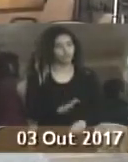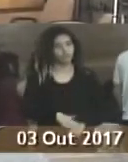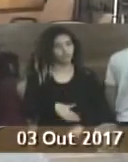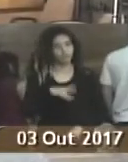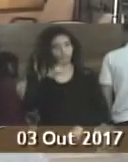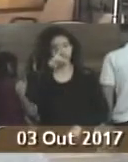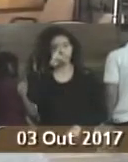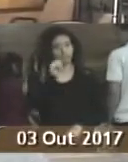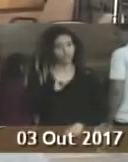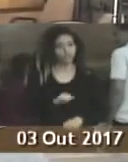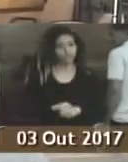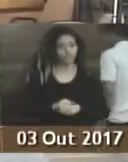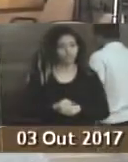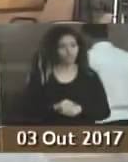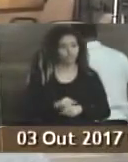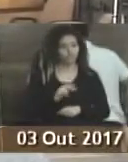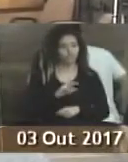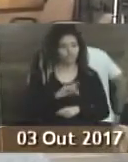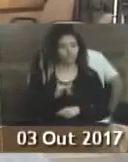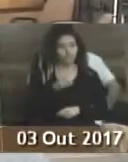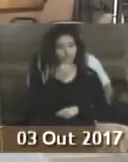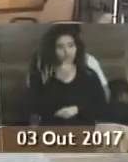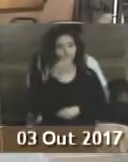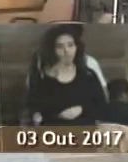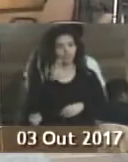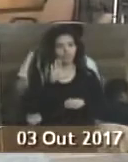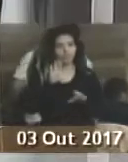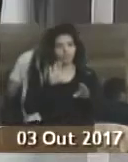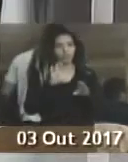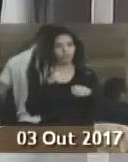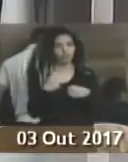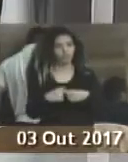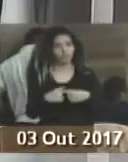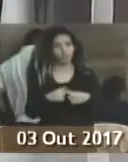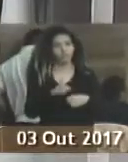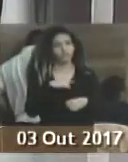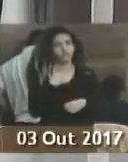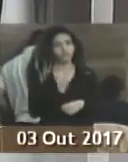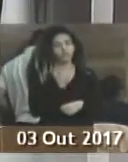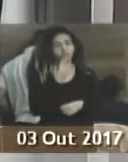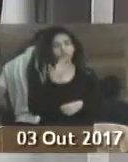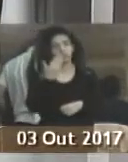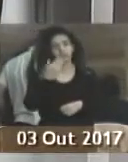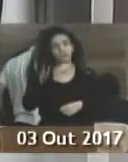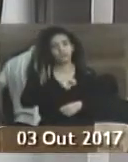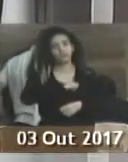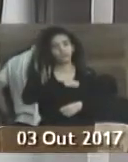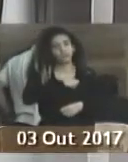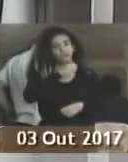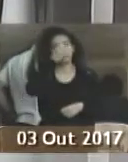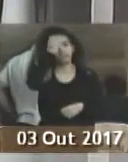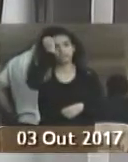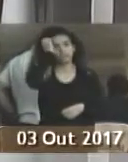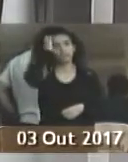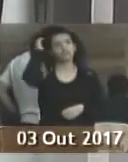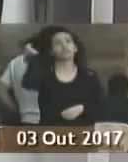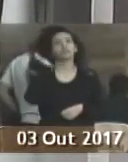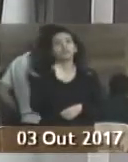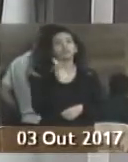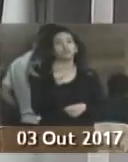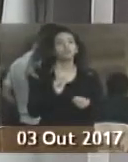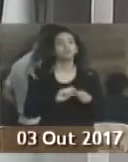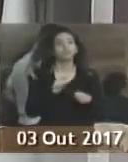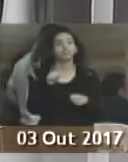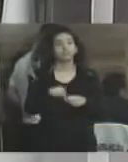vamos estar aí beneficiando aquela comunidade também, com nossos pedidos, com a nossa fiscalização. E já estou fazendo